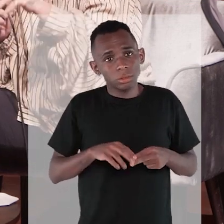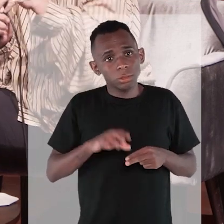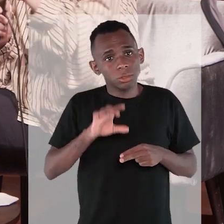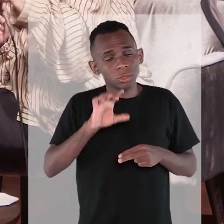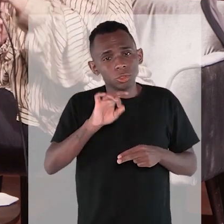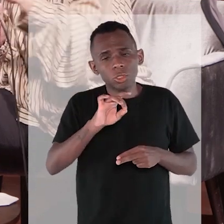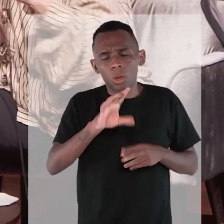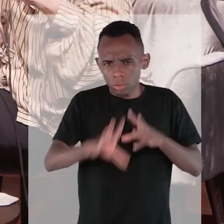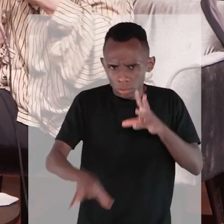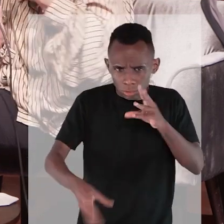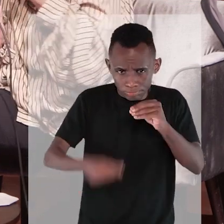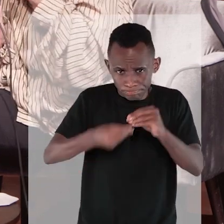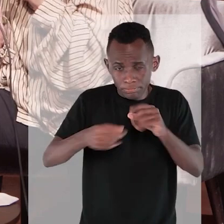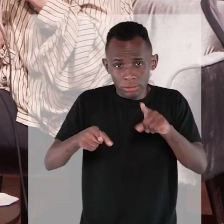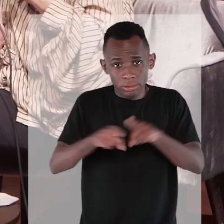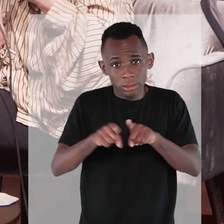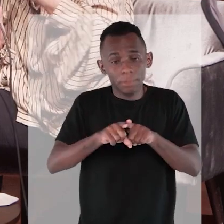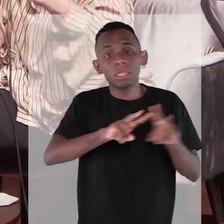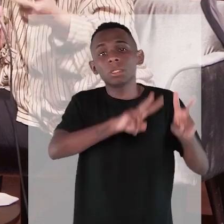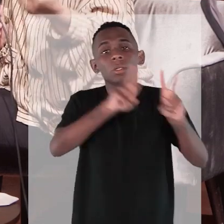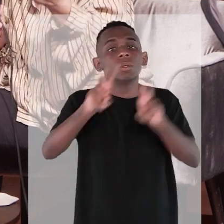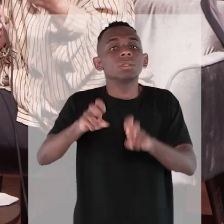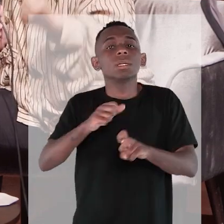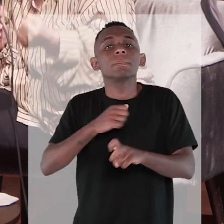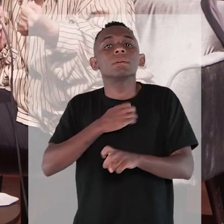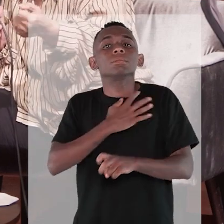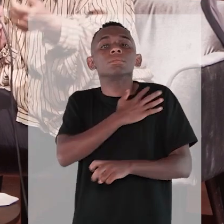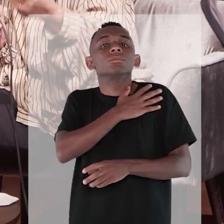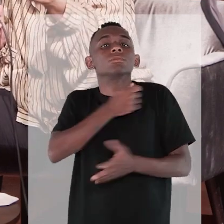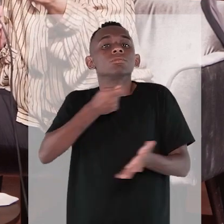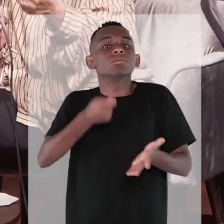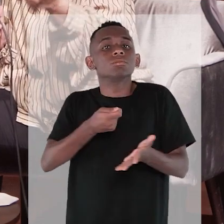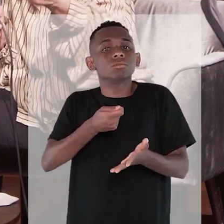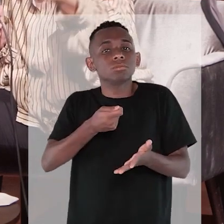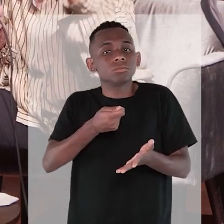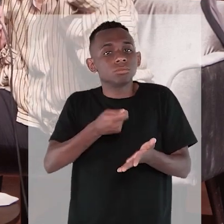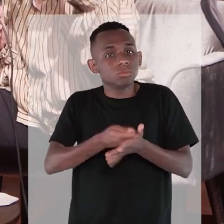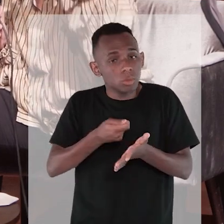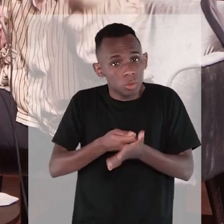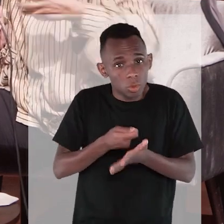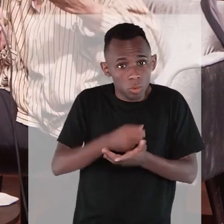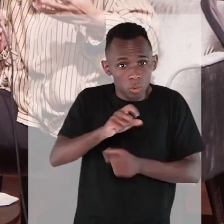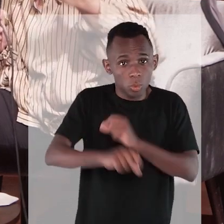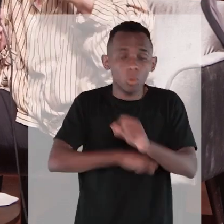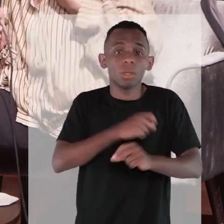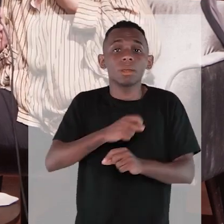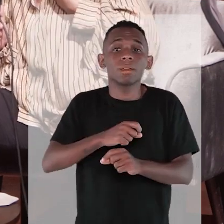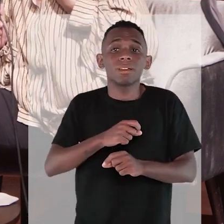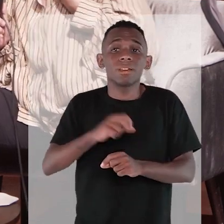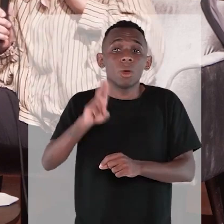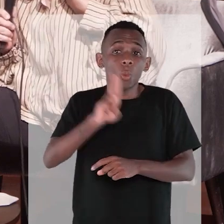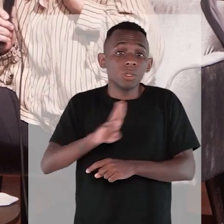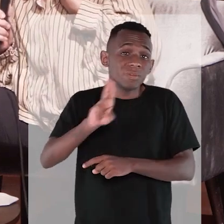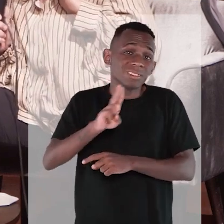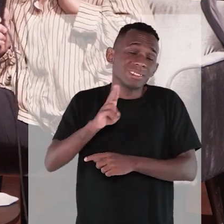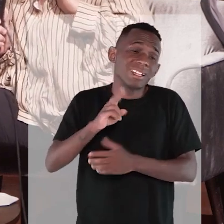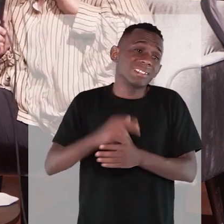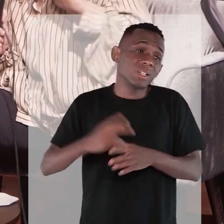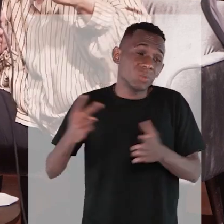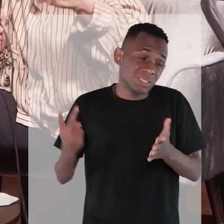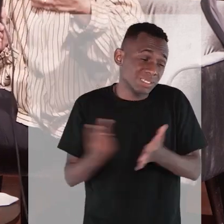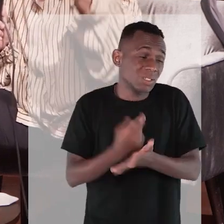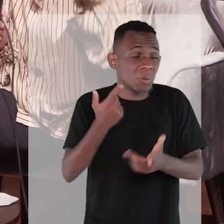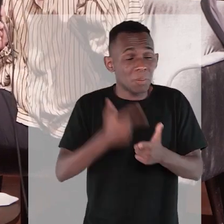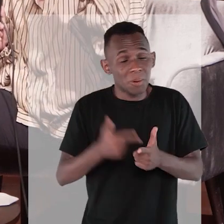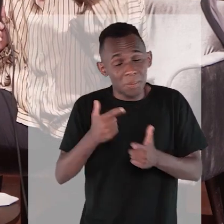queria dizer com relação à questão dos militares, eu acho que a universidade cometeu um grave erro que a gente também só vê